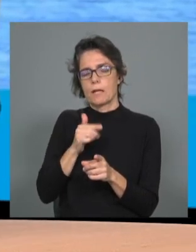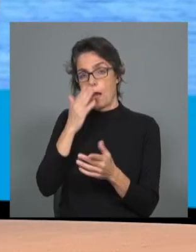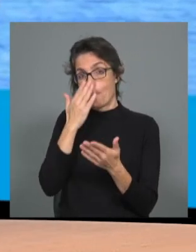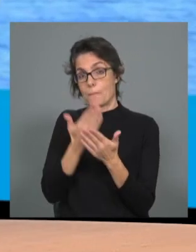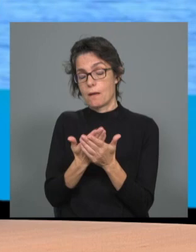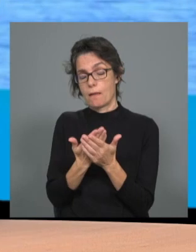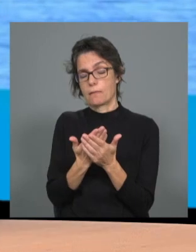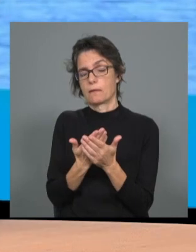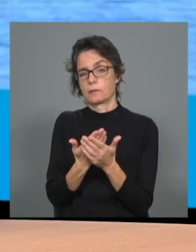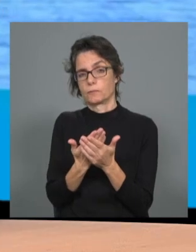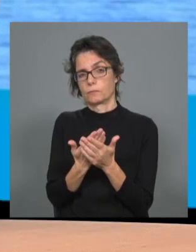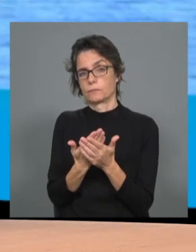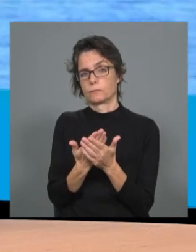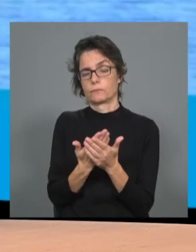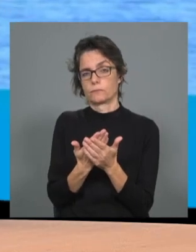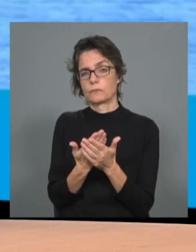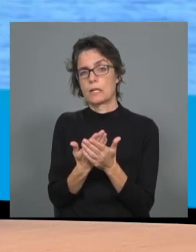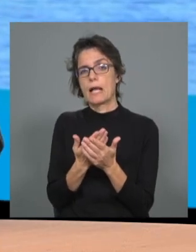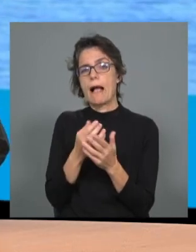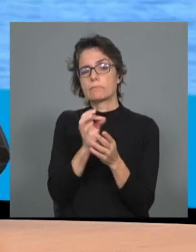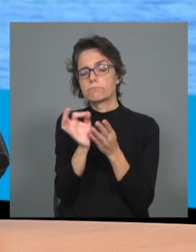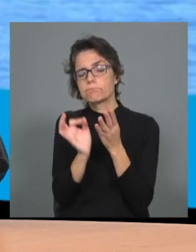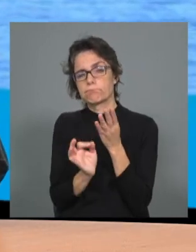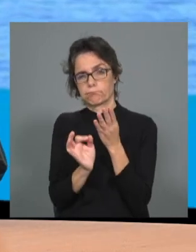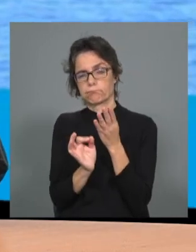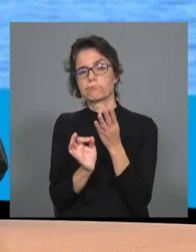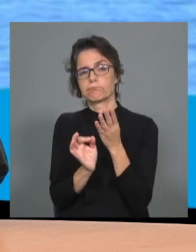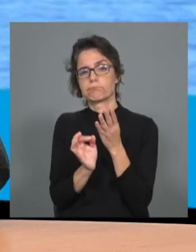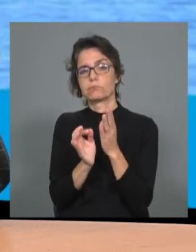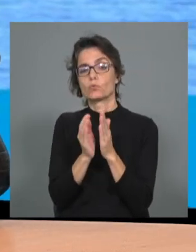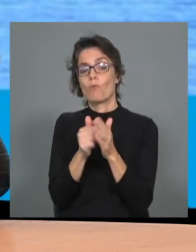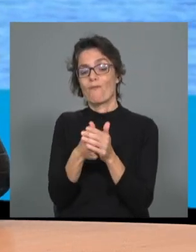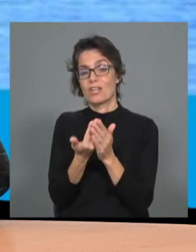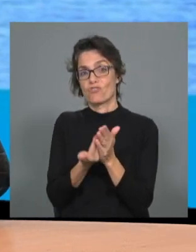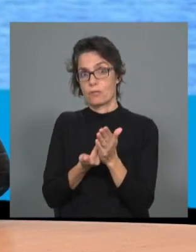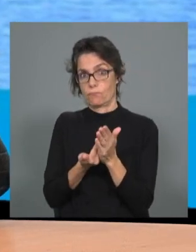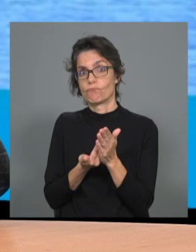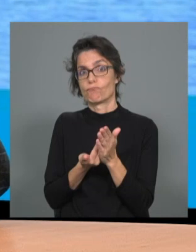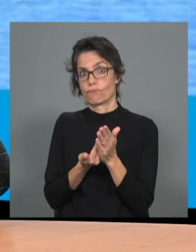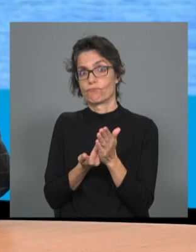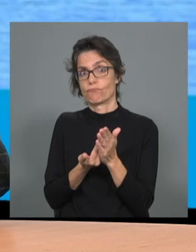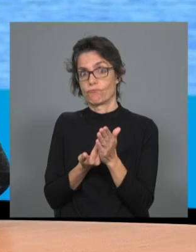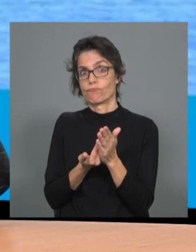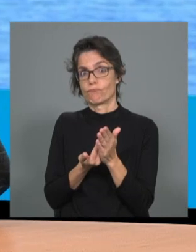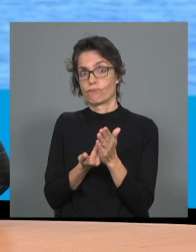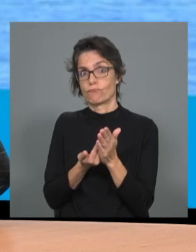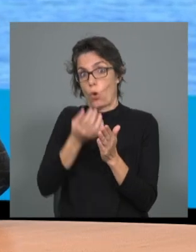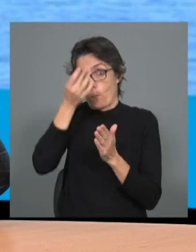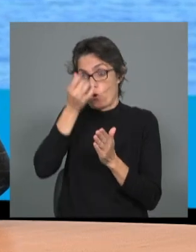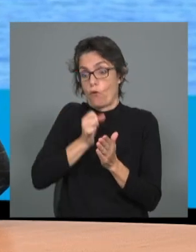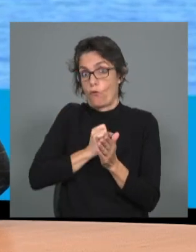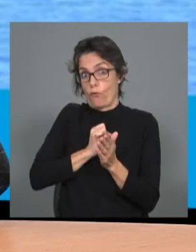indícios, aos elementos, às características deste Evangelho, permite-me, esta é a minha